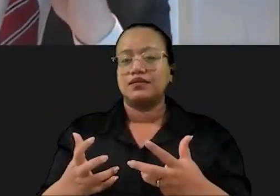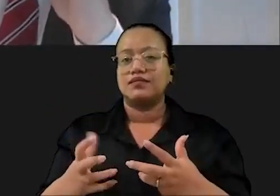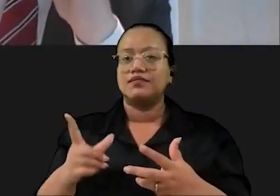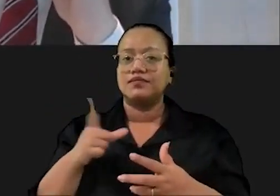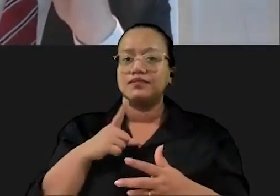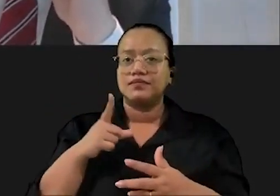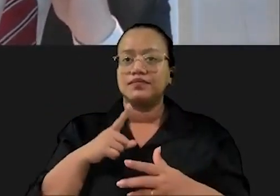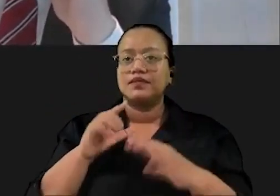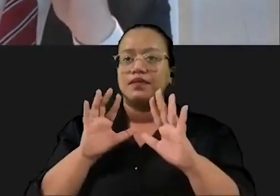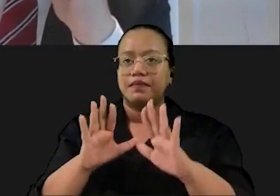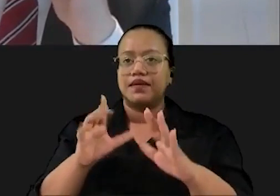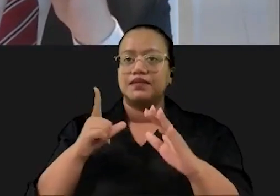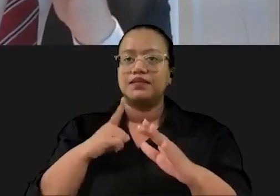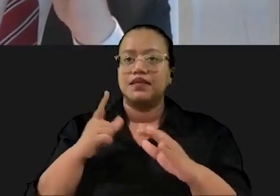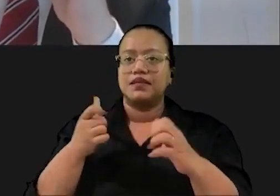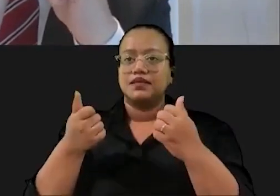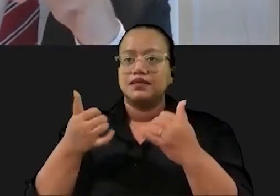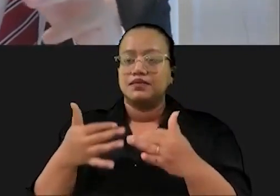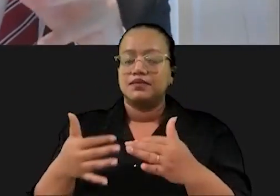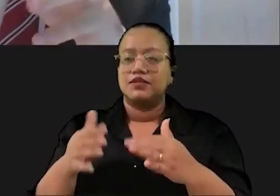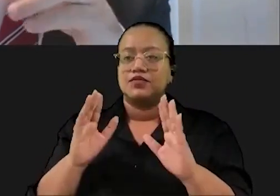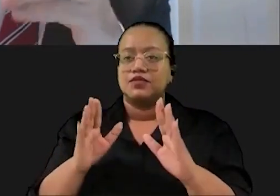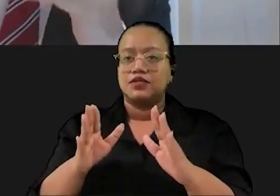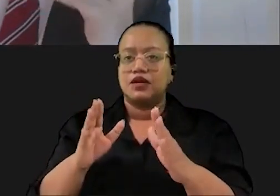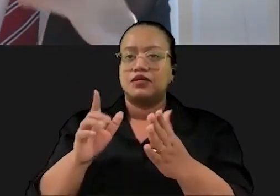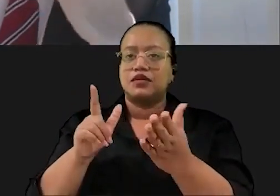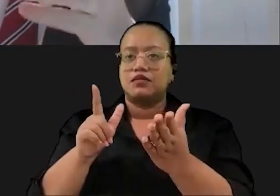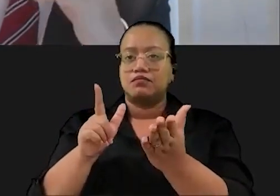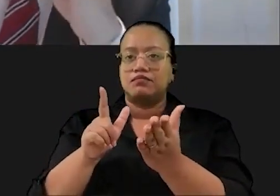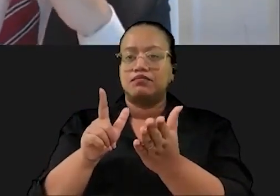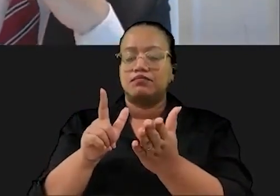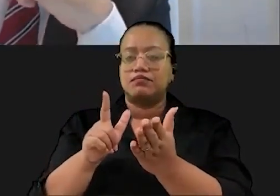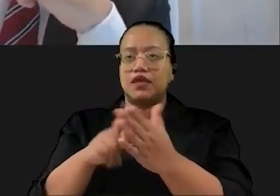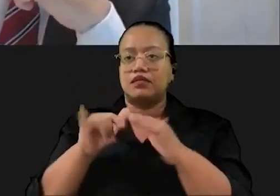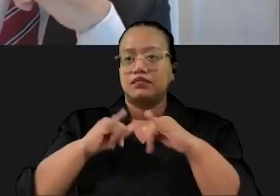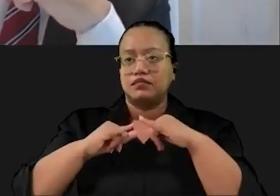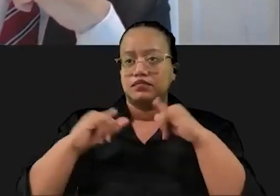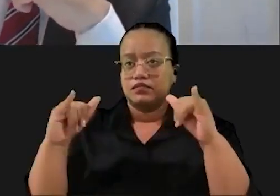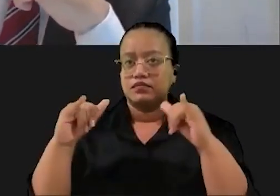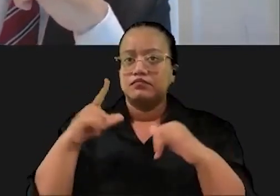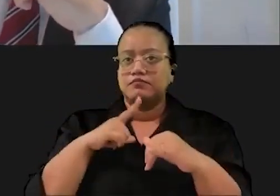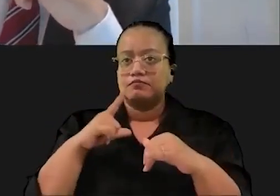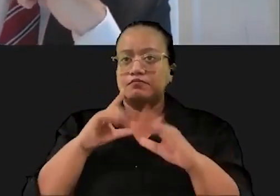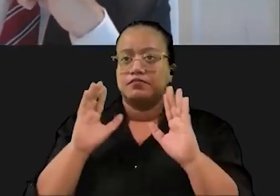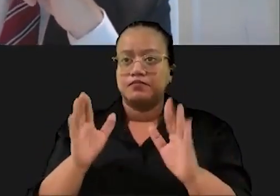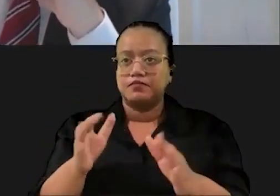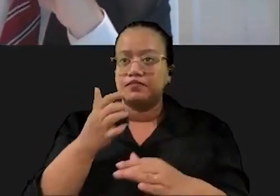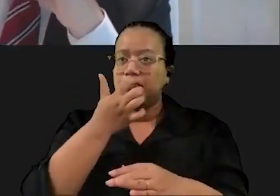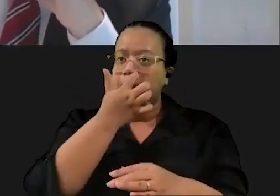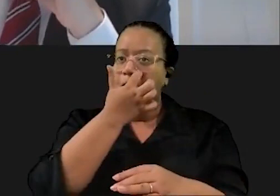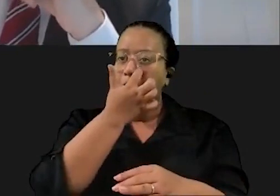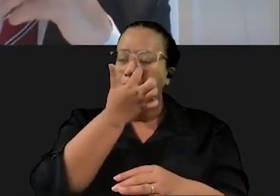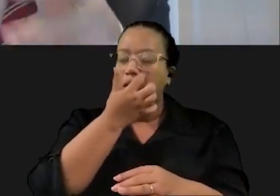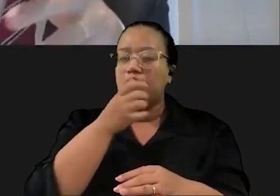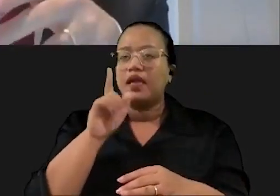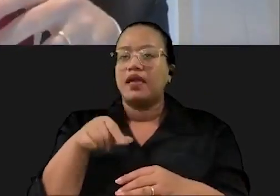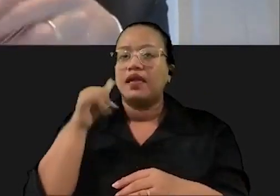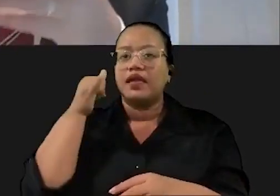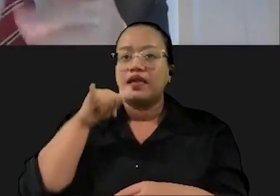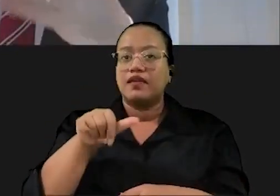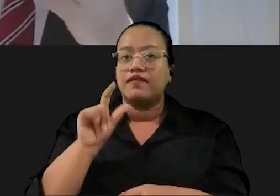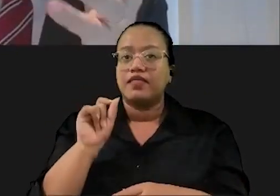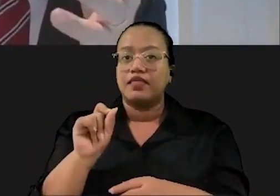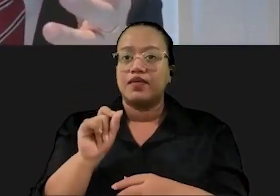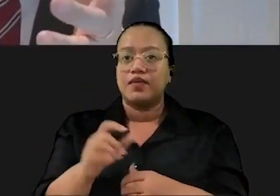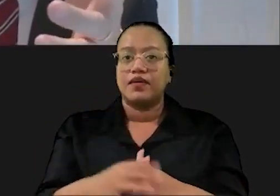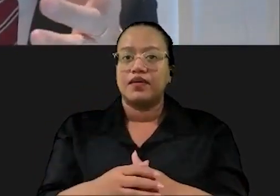GACO. Ele teve como diretriz aí evitar com que criasse obstáculos,